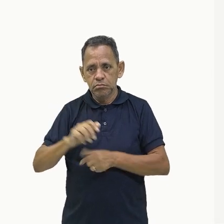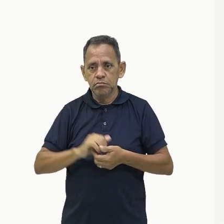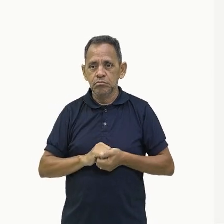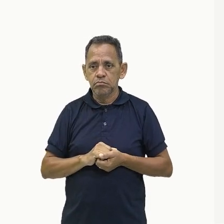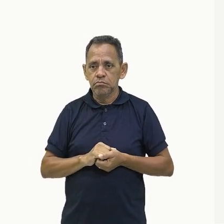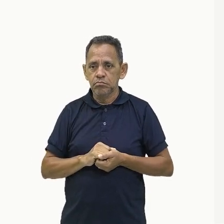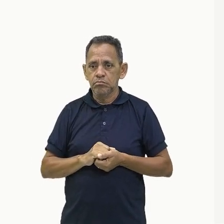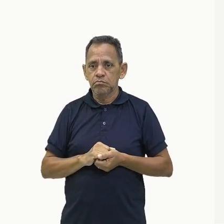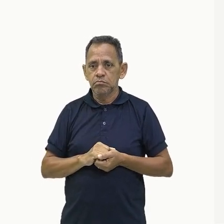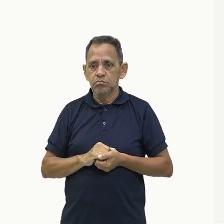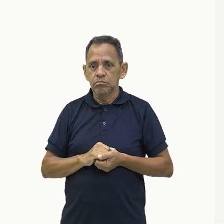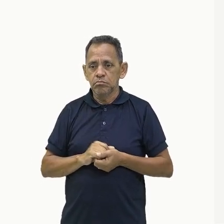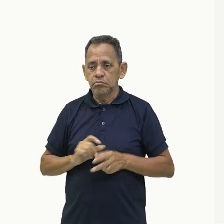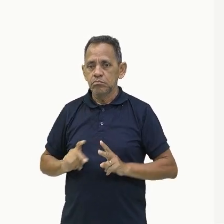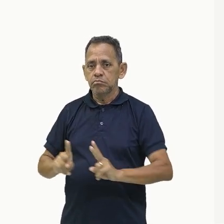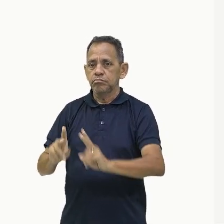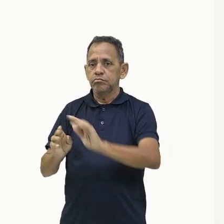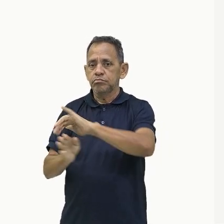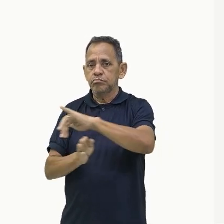Vamos seguindo.